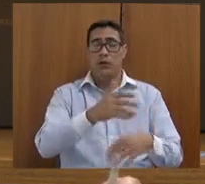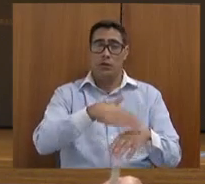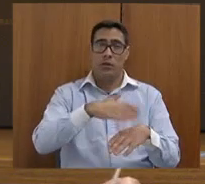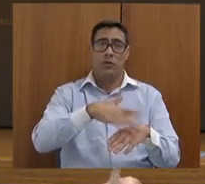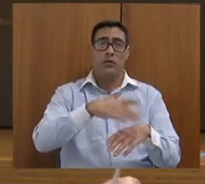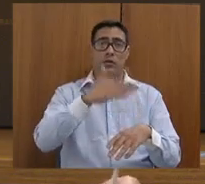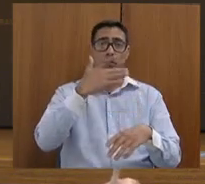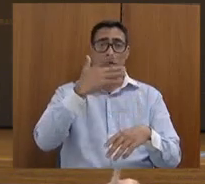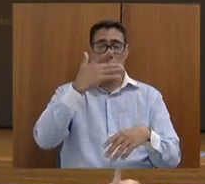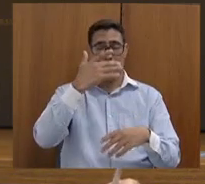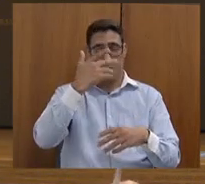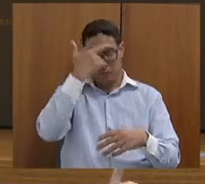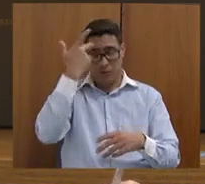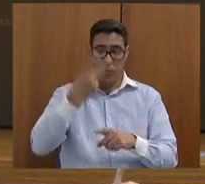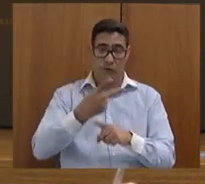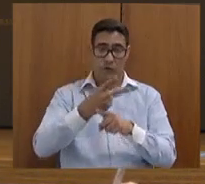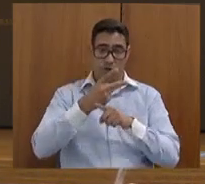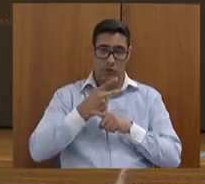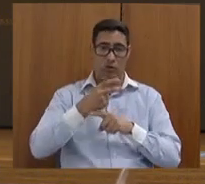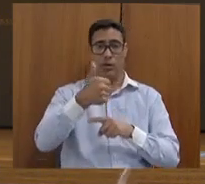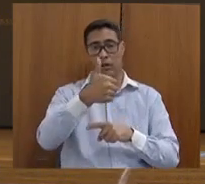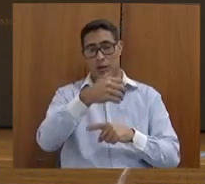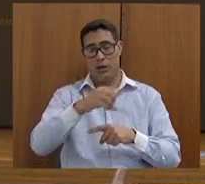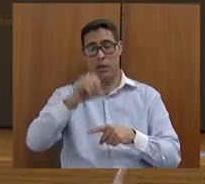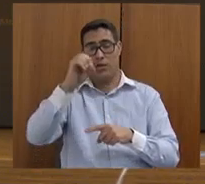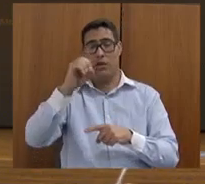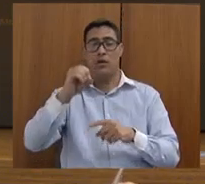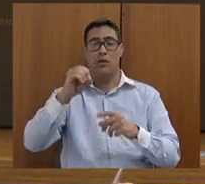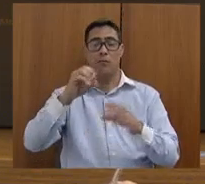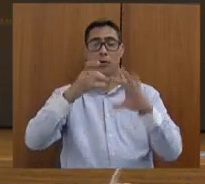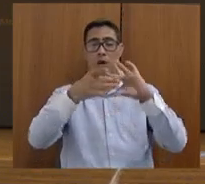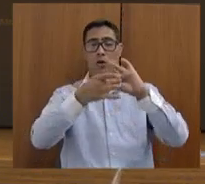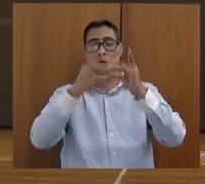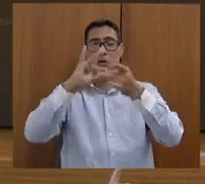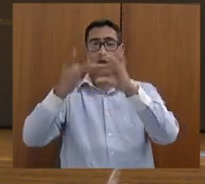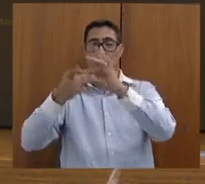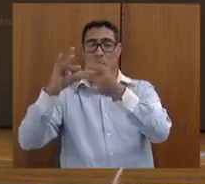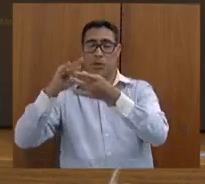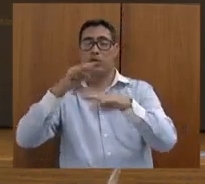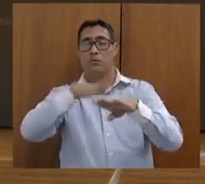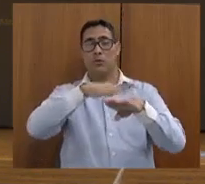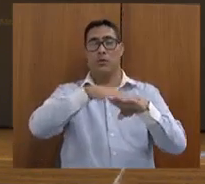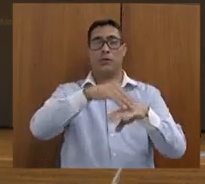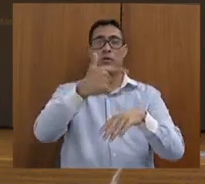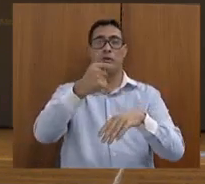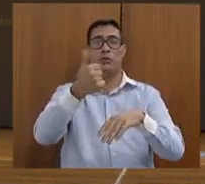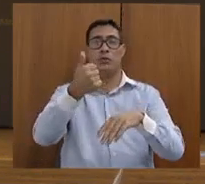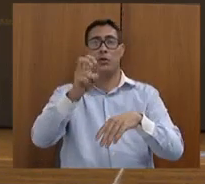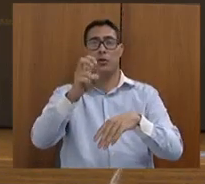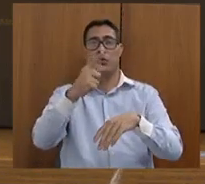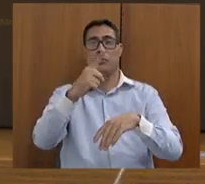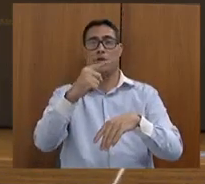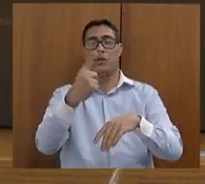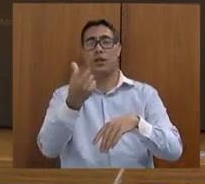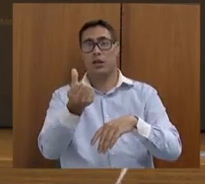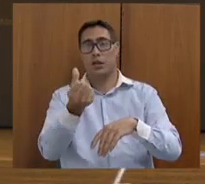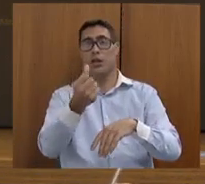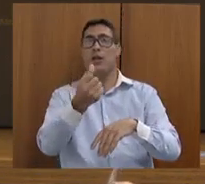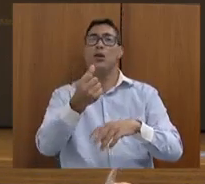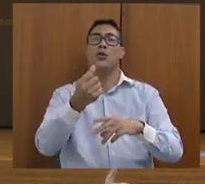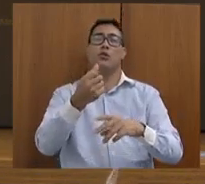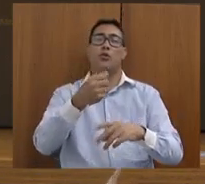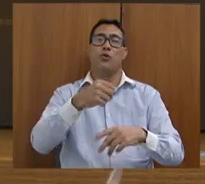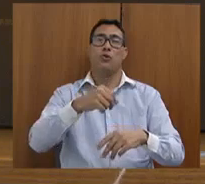Vencedores da 11ª e 10ª olimpíada brasileira de matemática das escolas públicas 2015/2016 com medalha de ouro